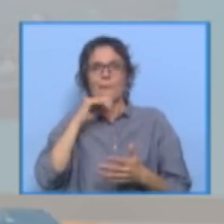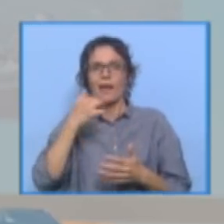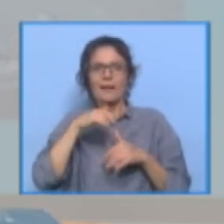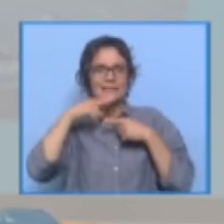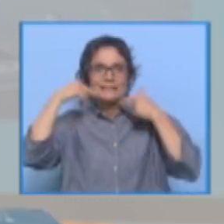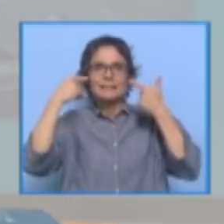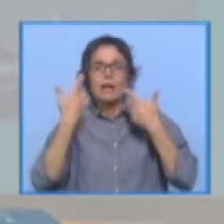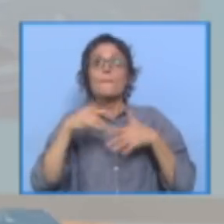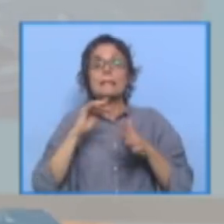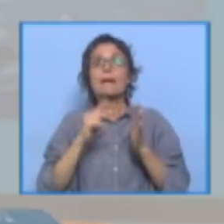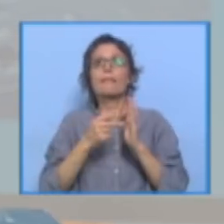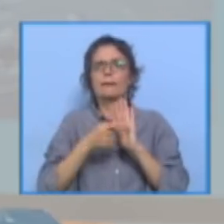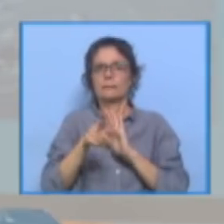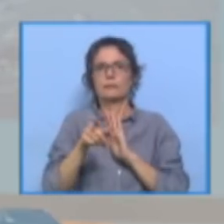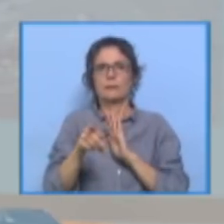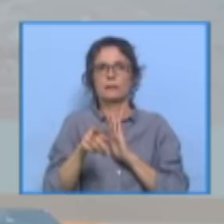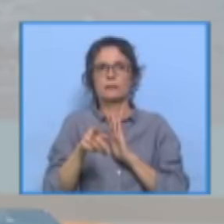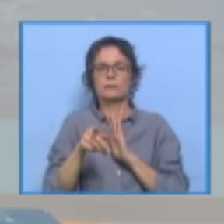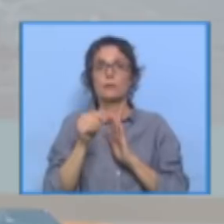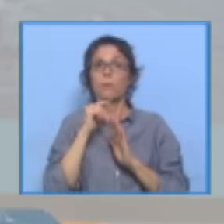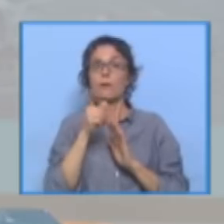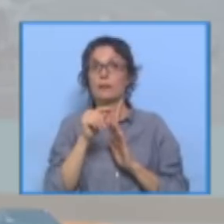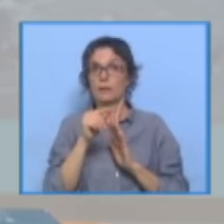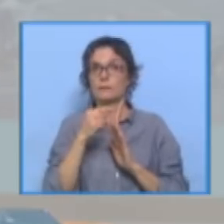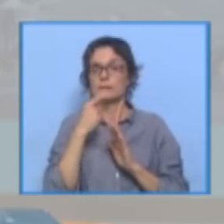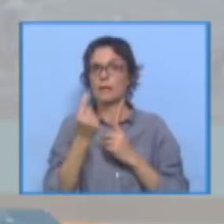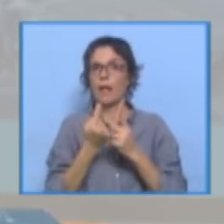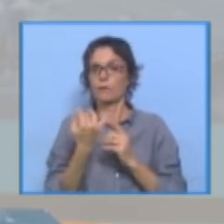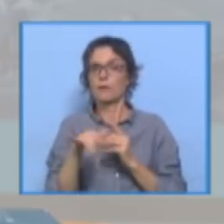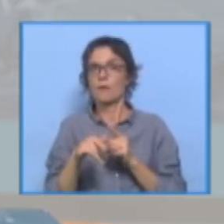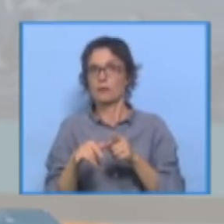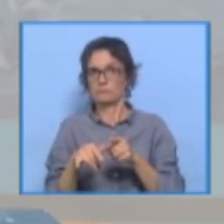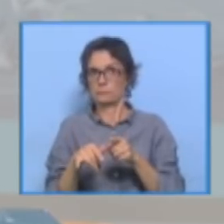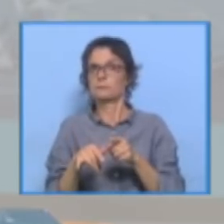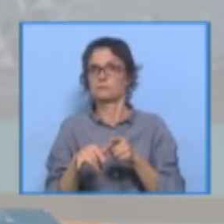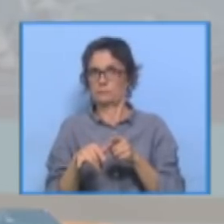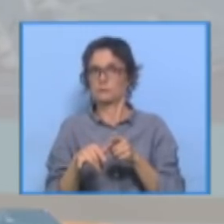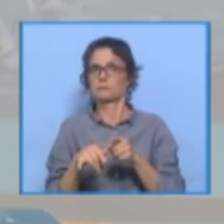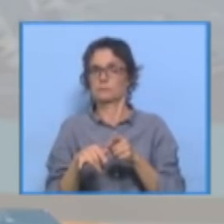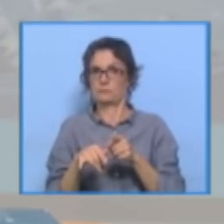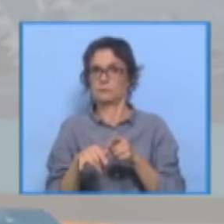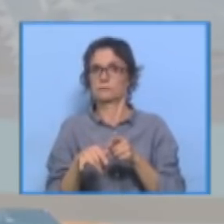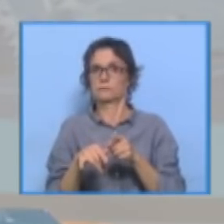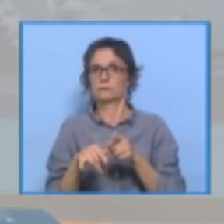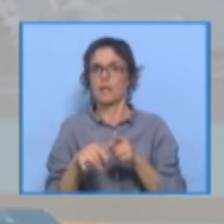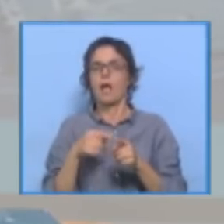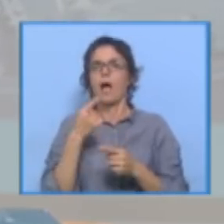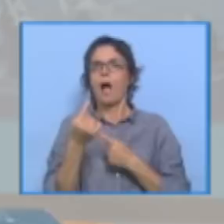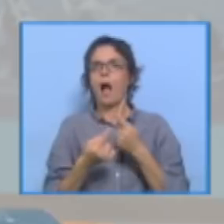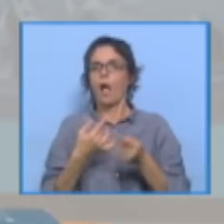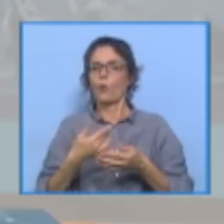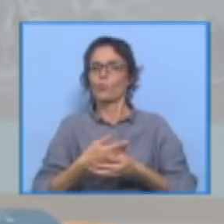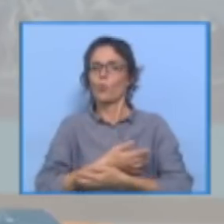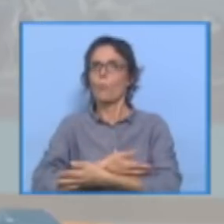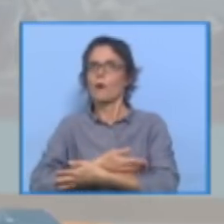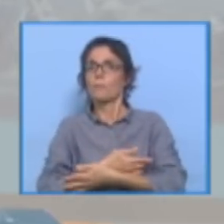se essa ecografia identificar uma malformação, identificar uma possibilidade desta criança ter